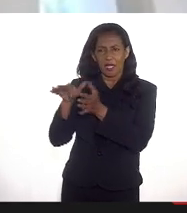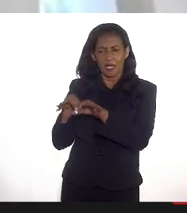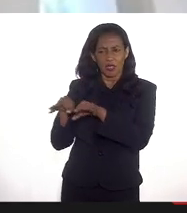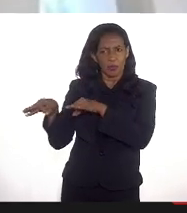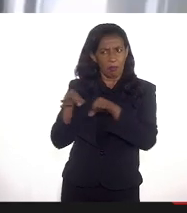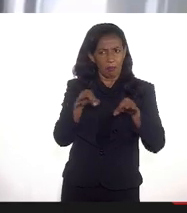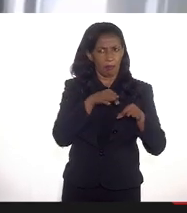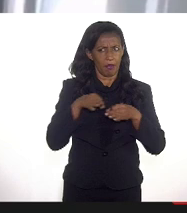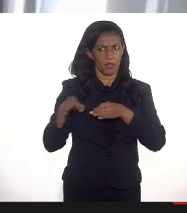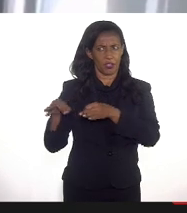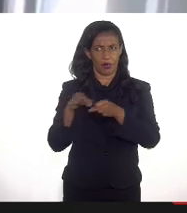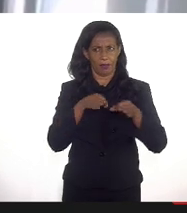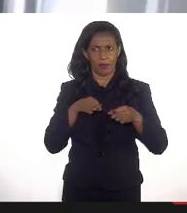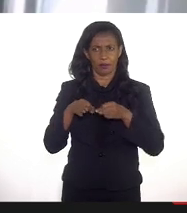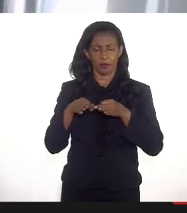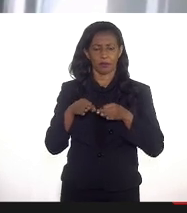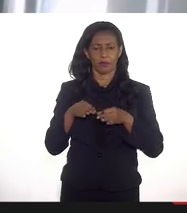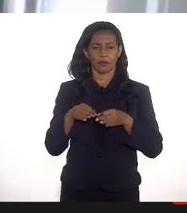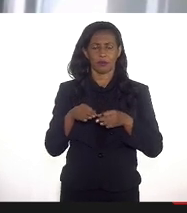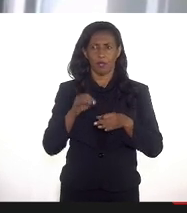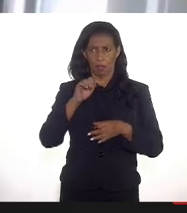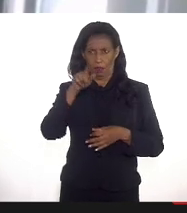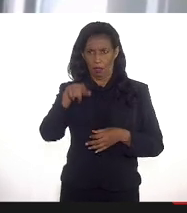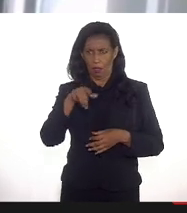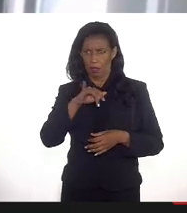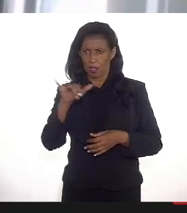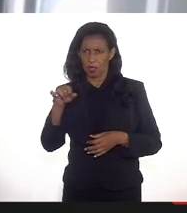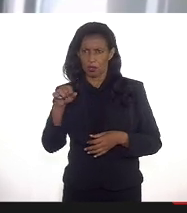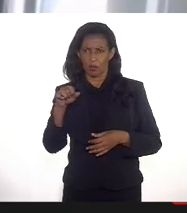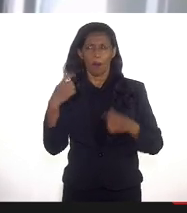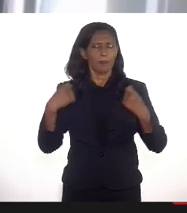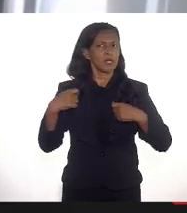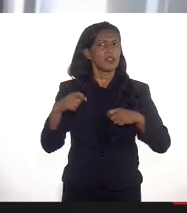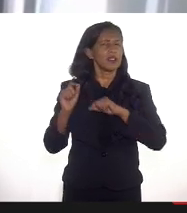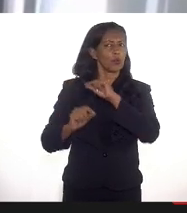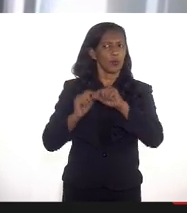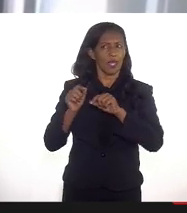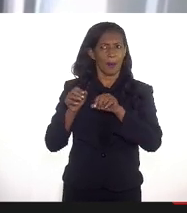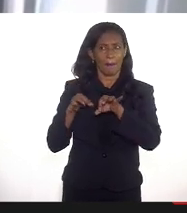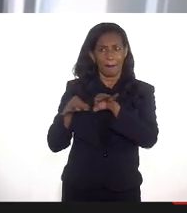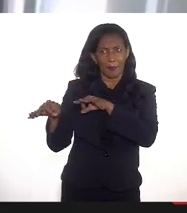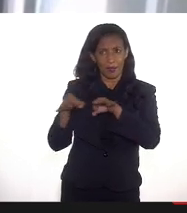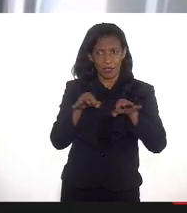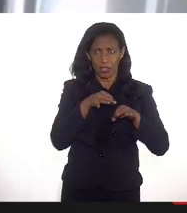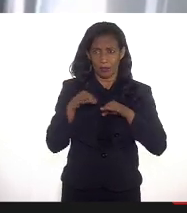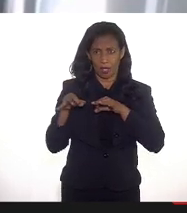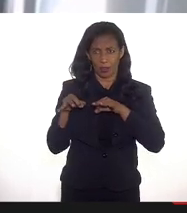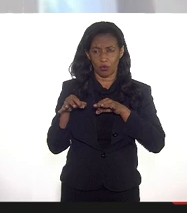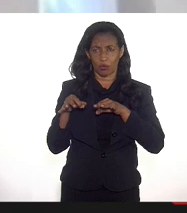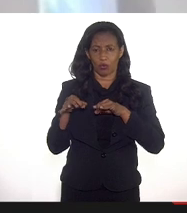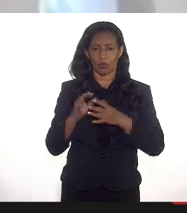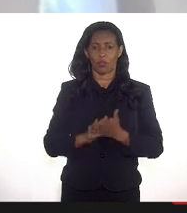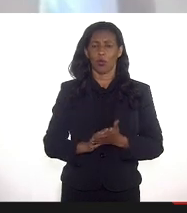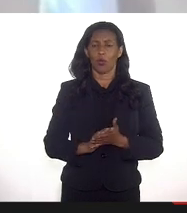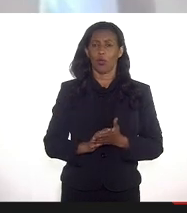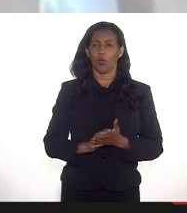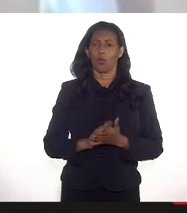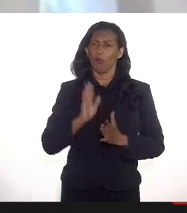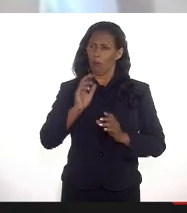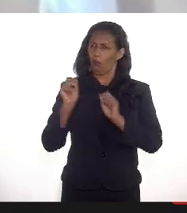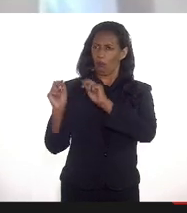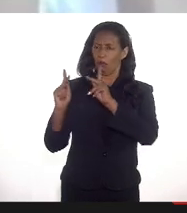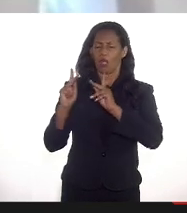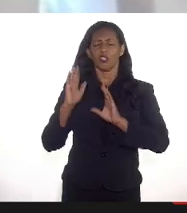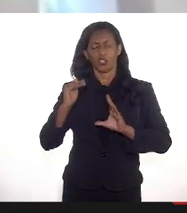E isso está dependendo... pessoal. Está dependendo de planejamento agora, é isso? Da Secretaria de Planejamento? Nós enviamos através do